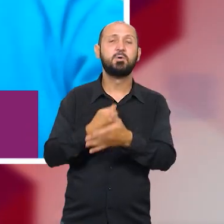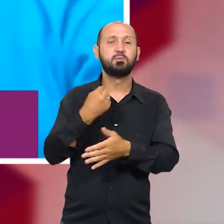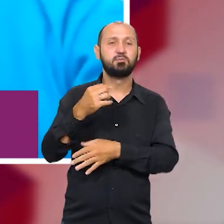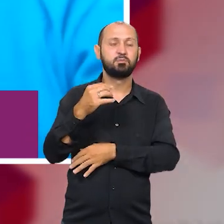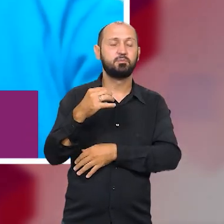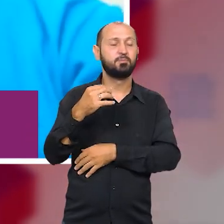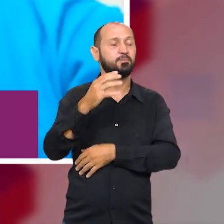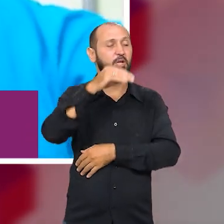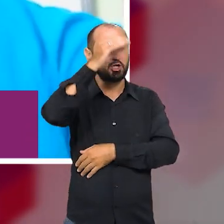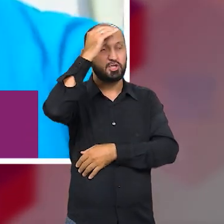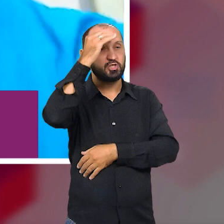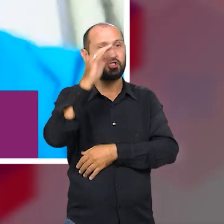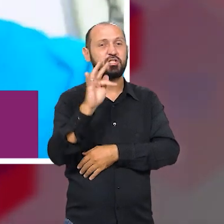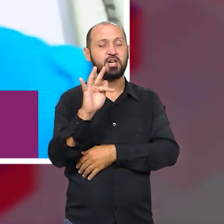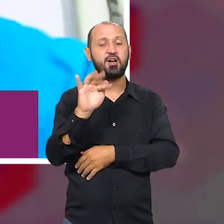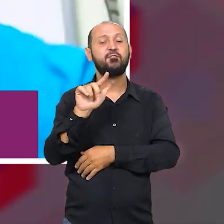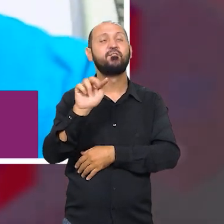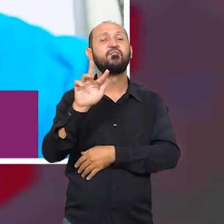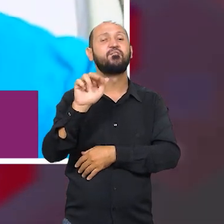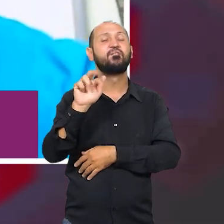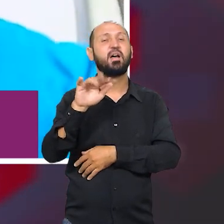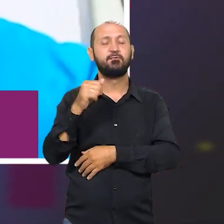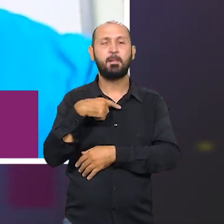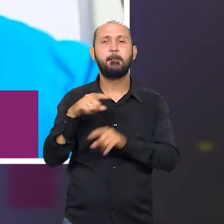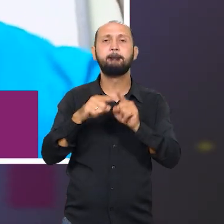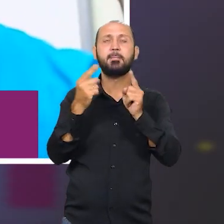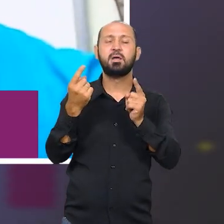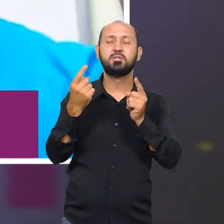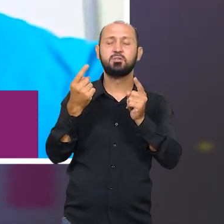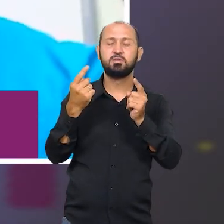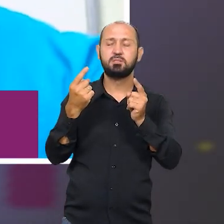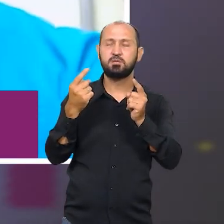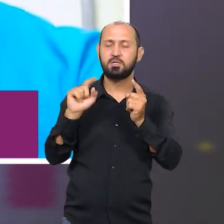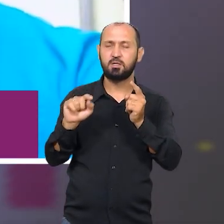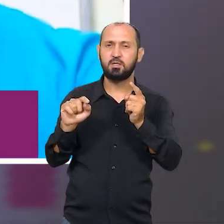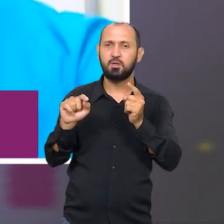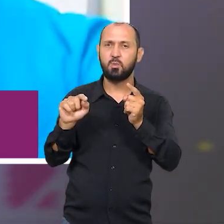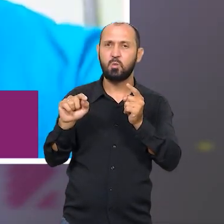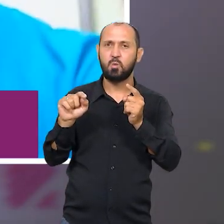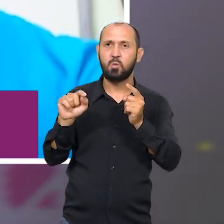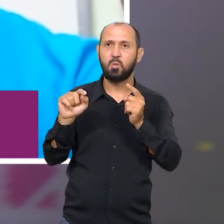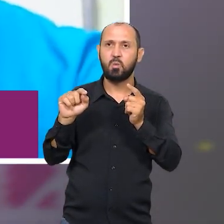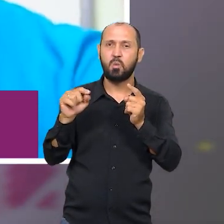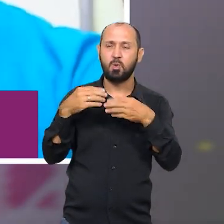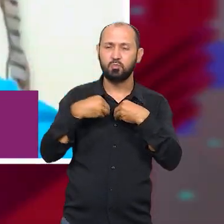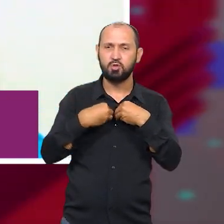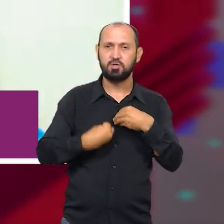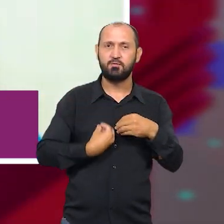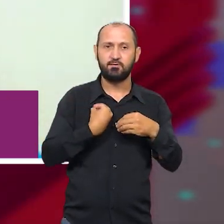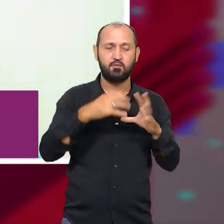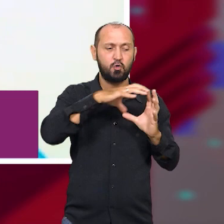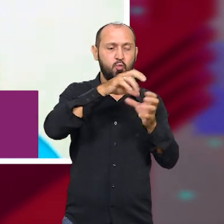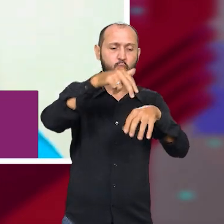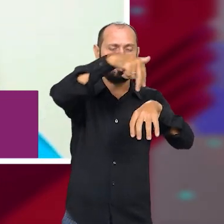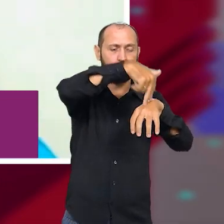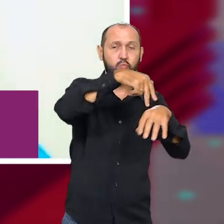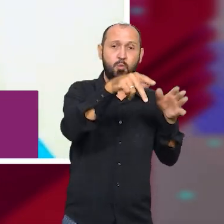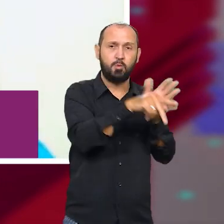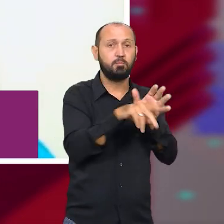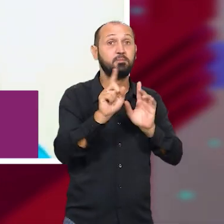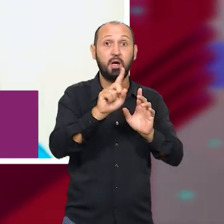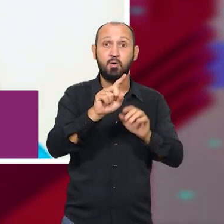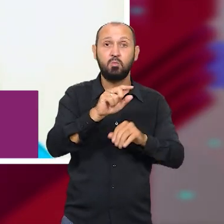Flávia, mas o autista vive no mundo dele? Não, o autista não vive no mundo dele, ele vive no nosso